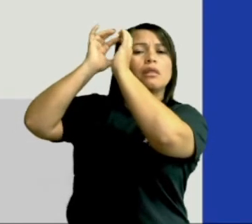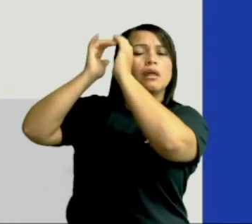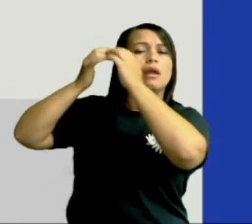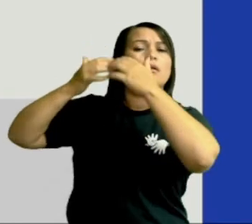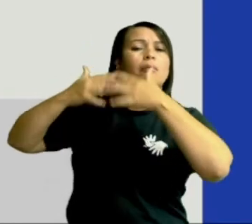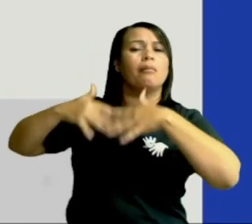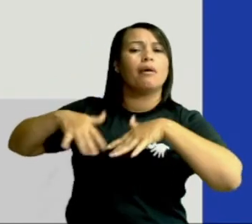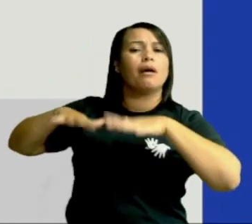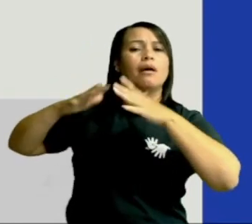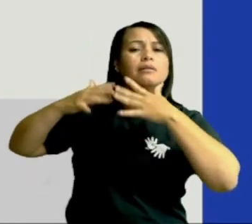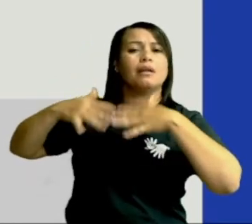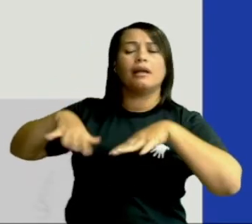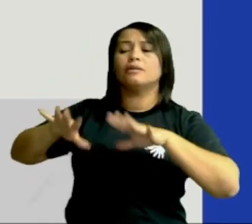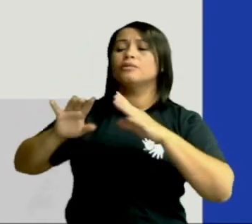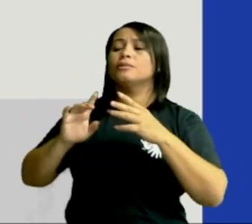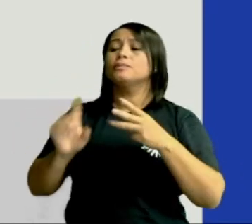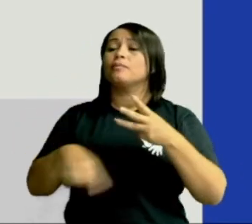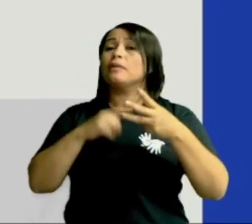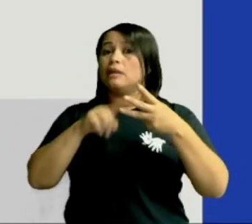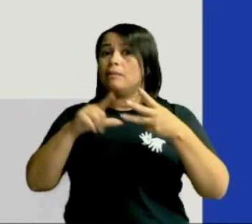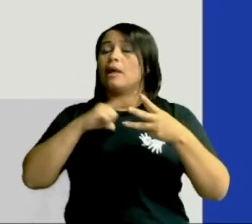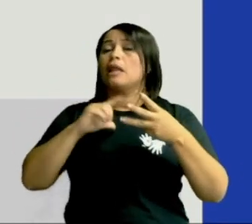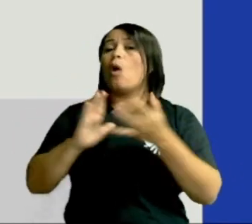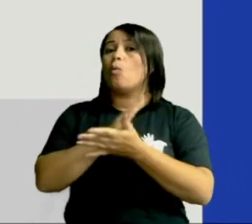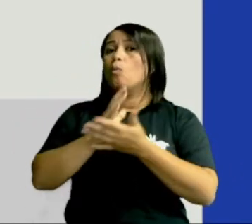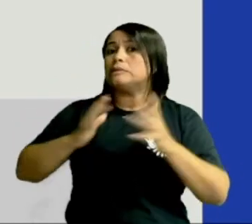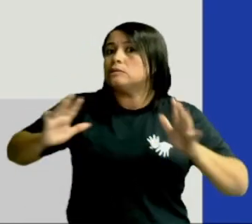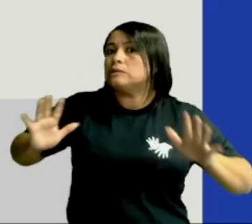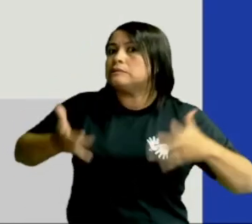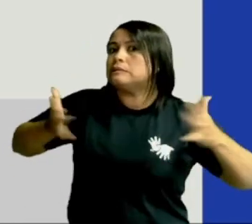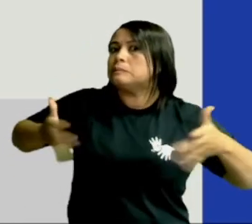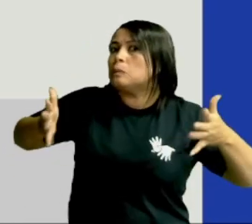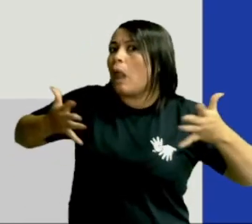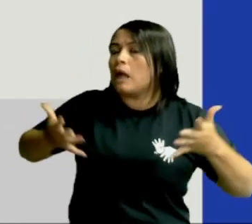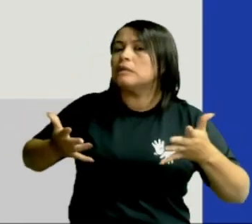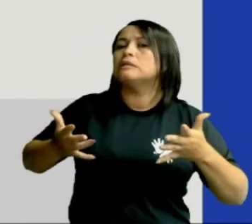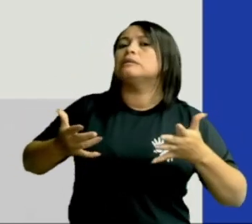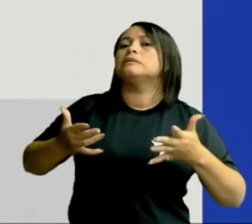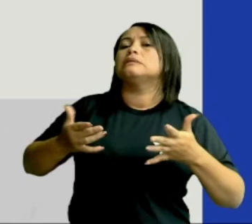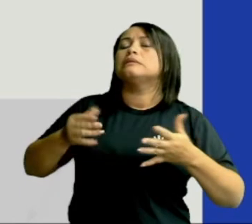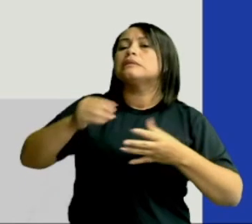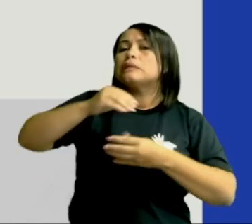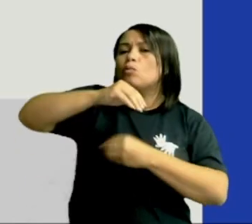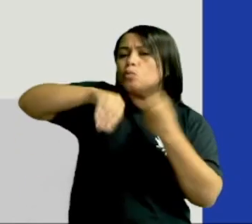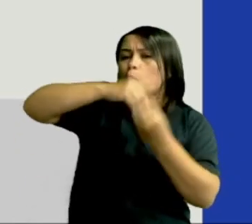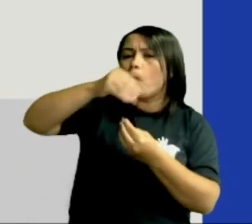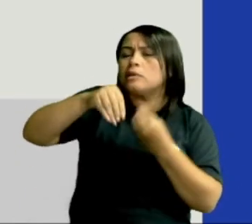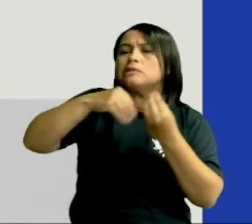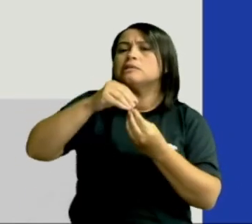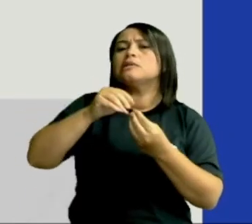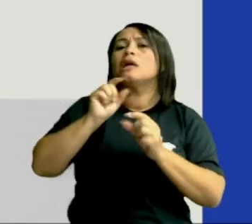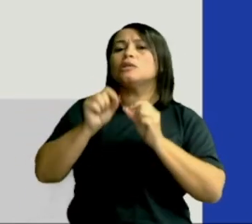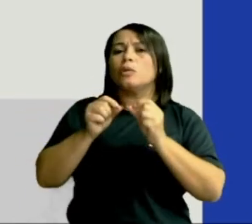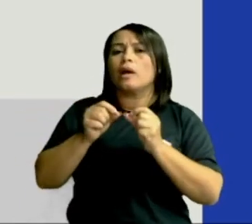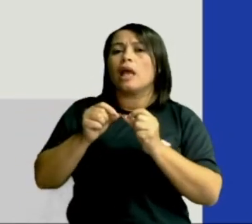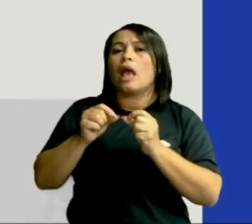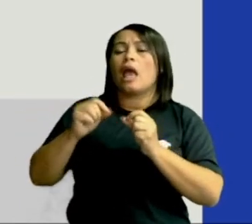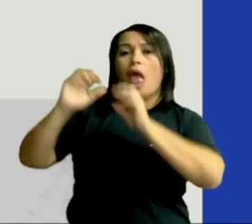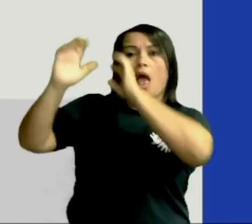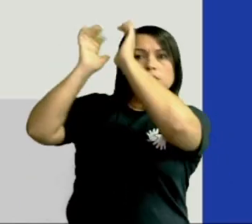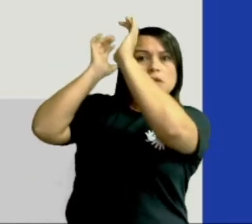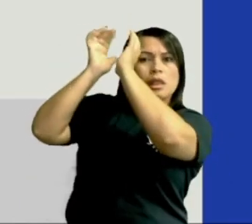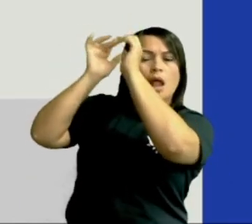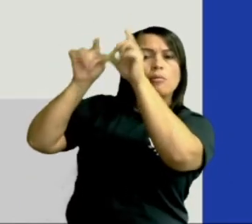mais lentos. Também existem drogas estimulantes, em que essas substâncias aumentam a atividade